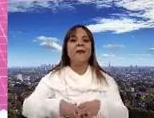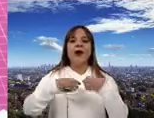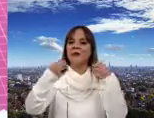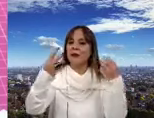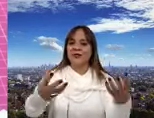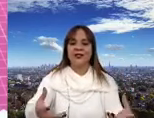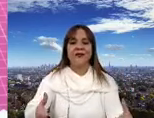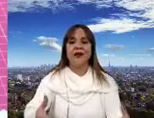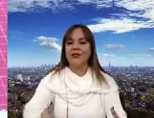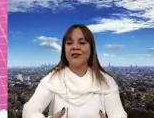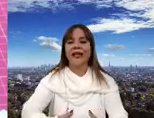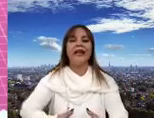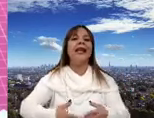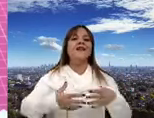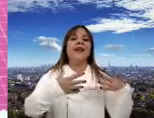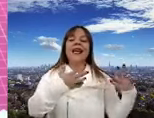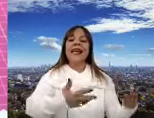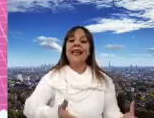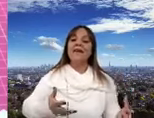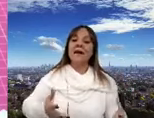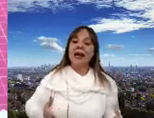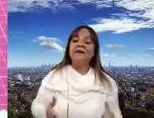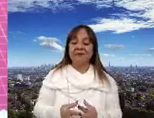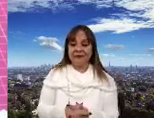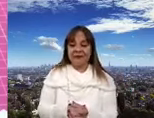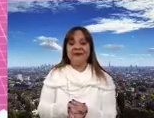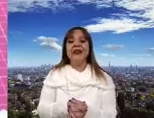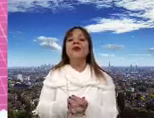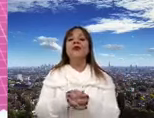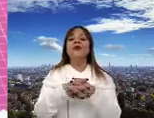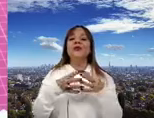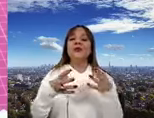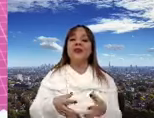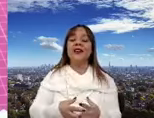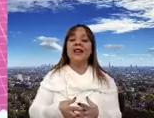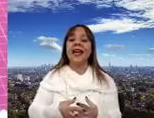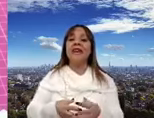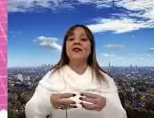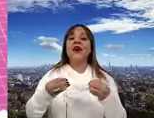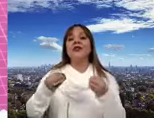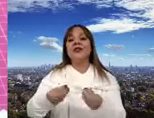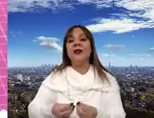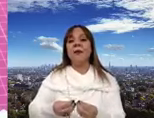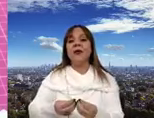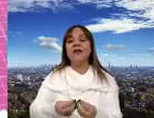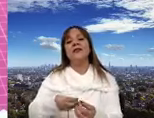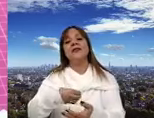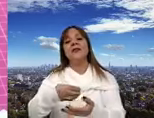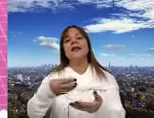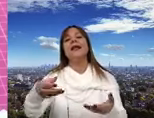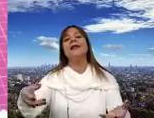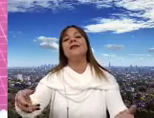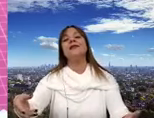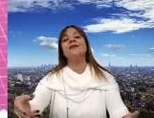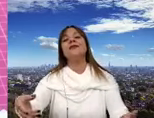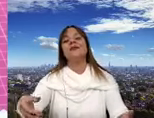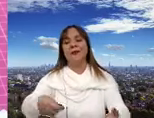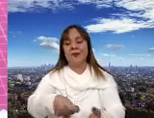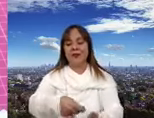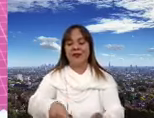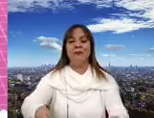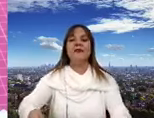você divulgar o seu talento. E também, no final da live, o seu amor vai fazer uma declaração de amor para